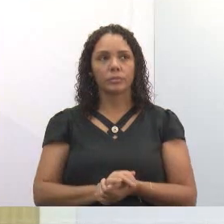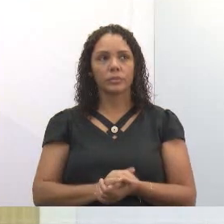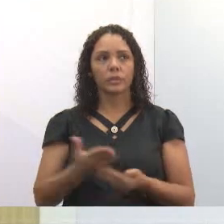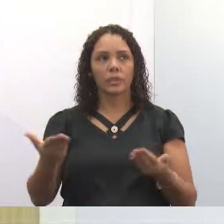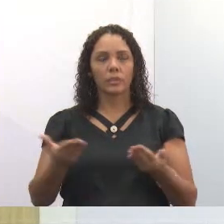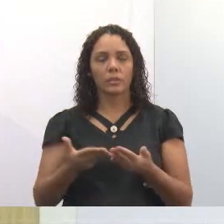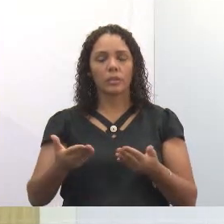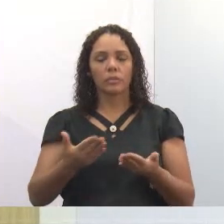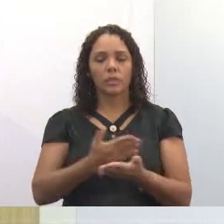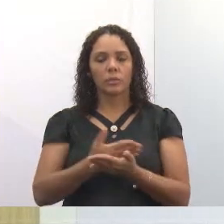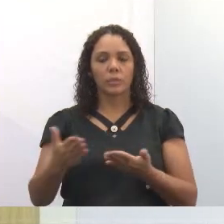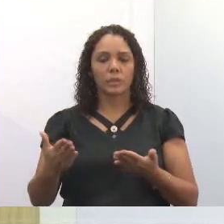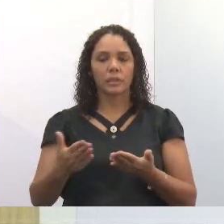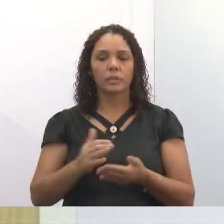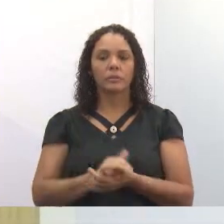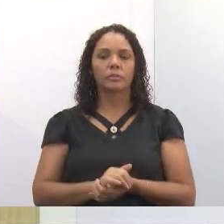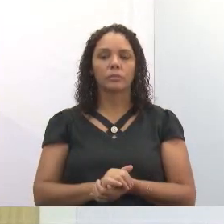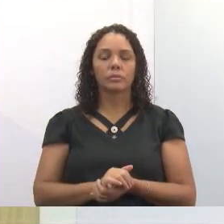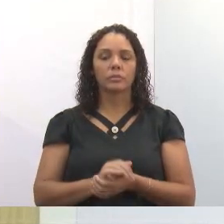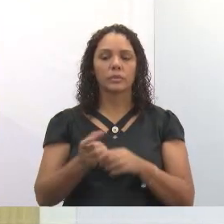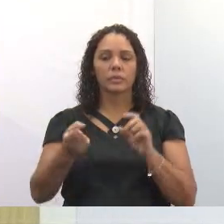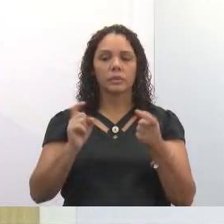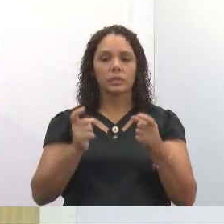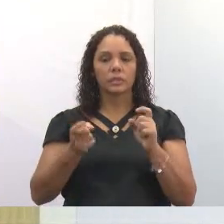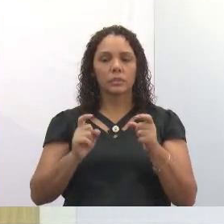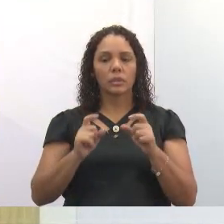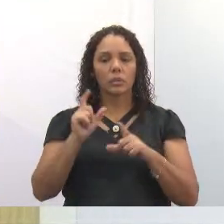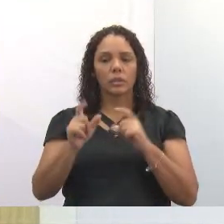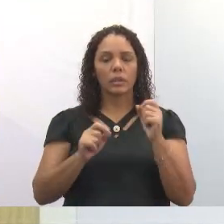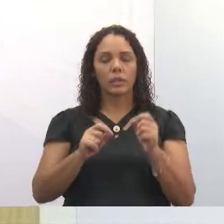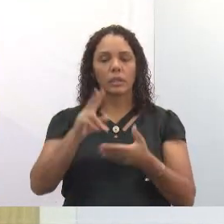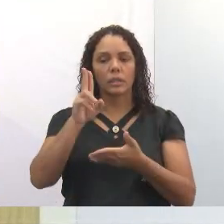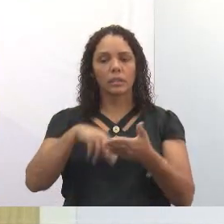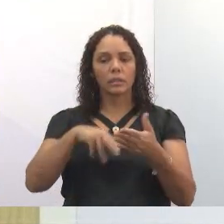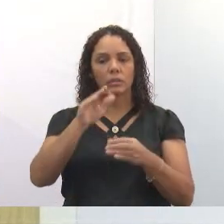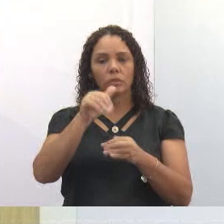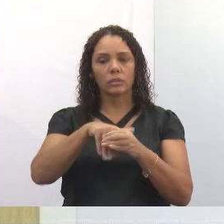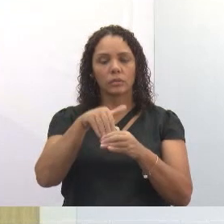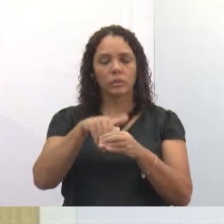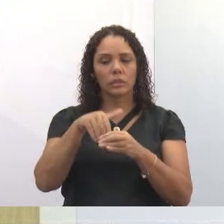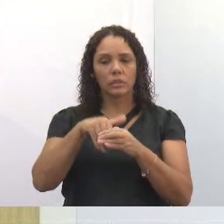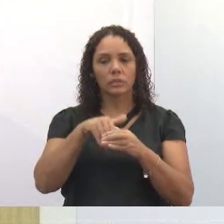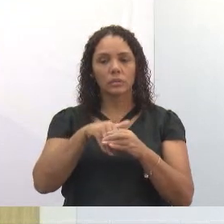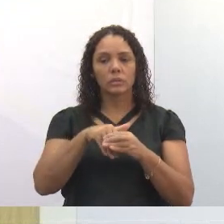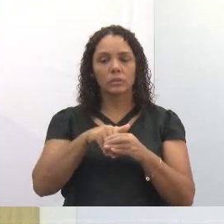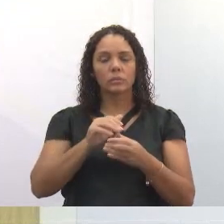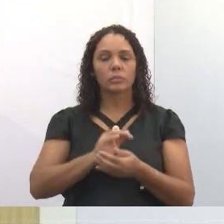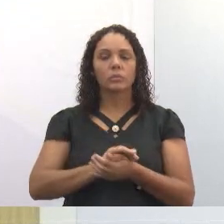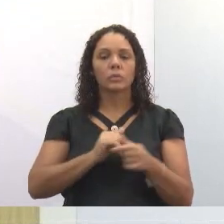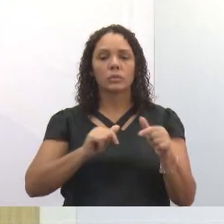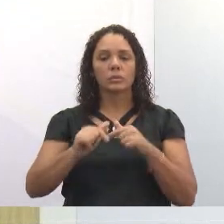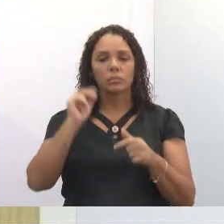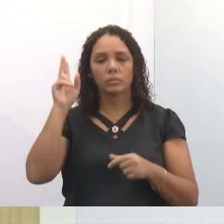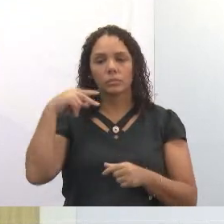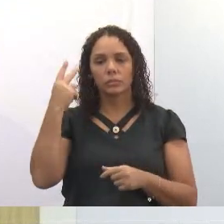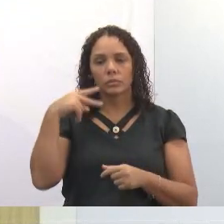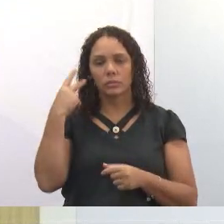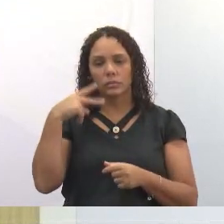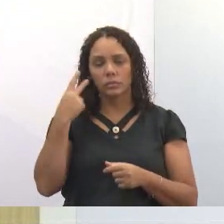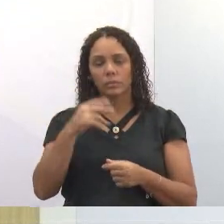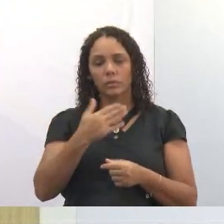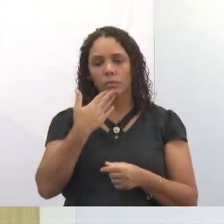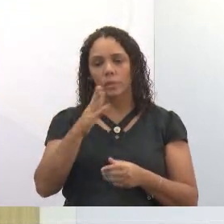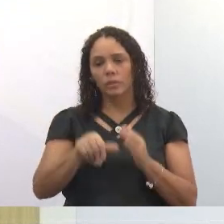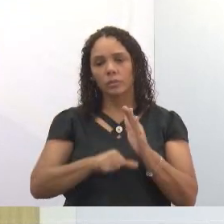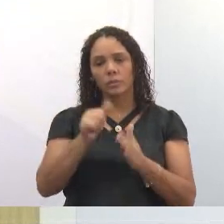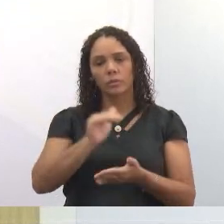Nesse instante, passaremos à fase da sessão ordinária, em que serão lidos e votados, conforme disciplinados, os expedientes dos vereadores.